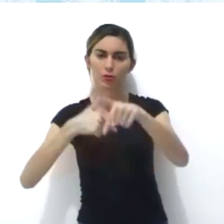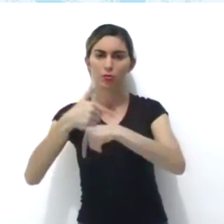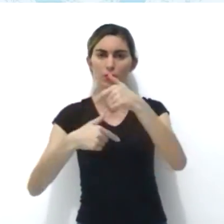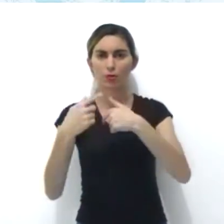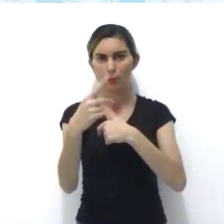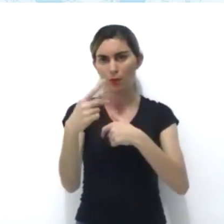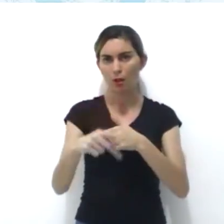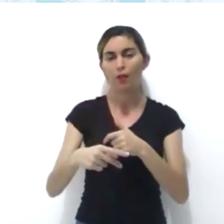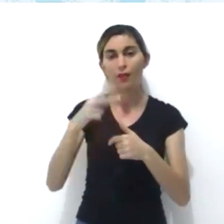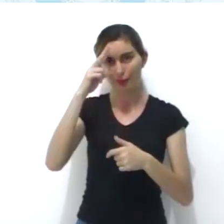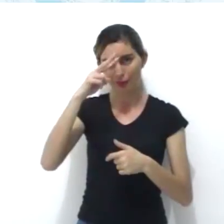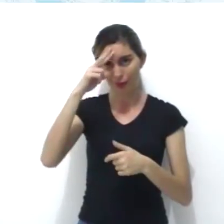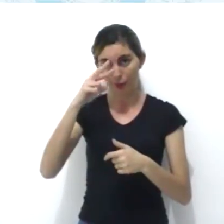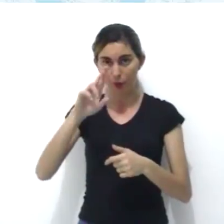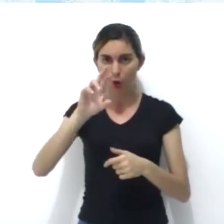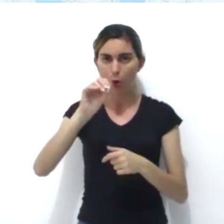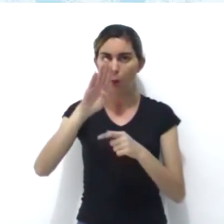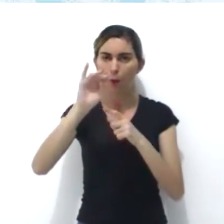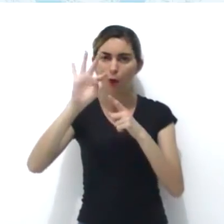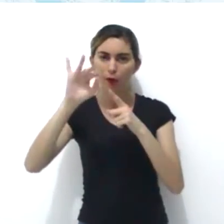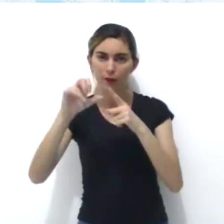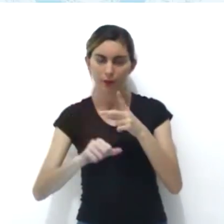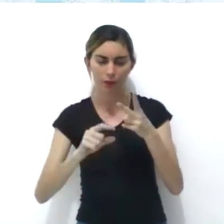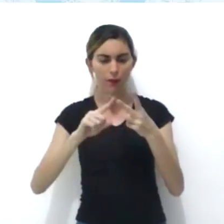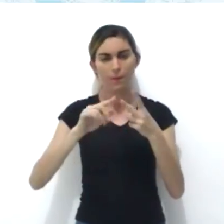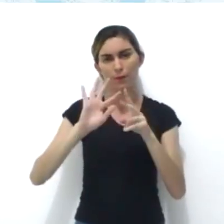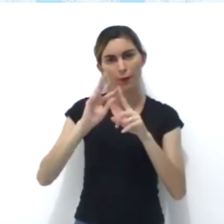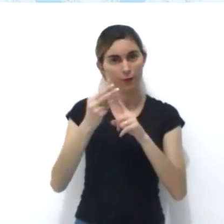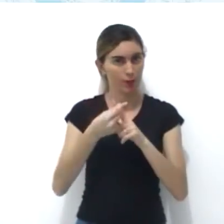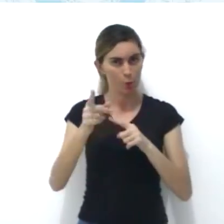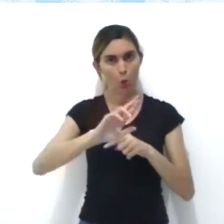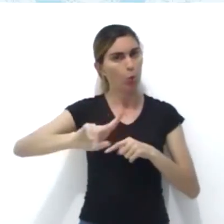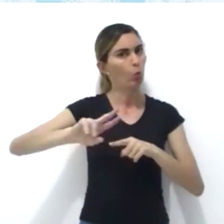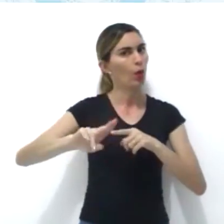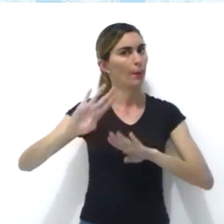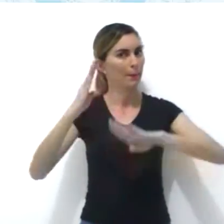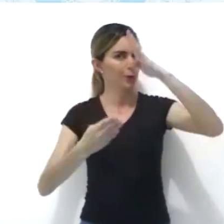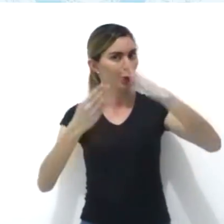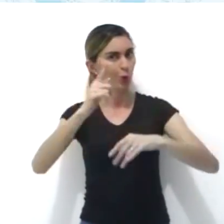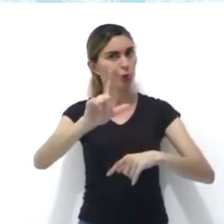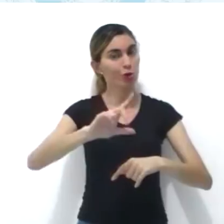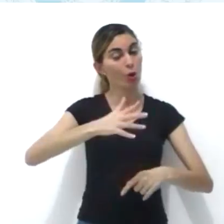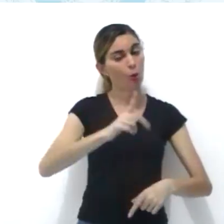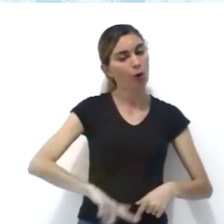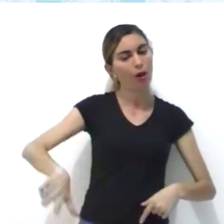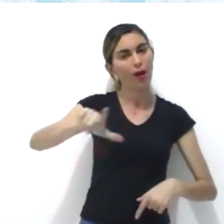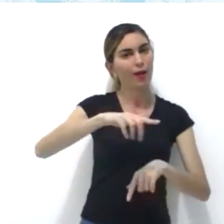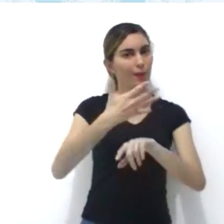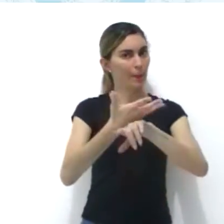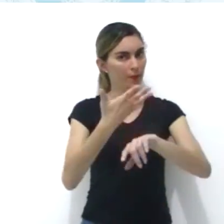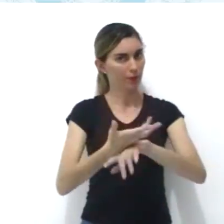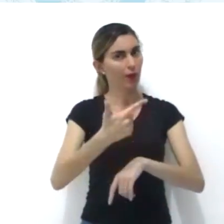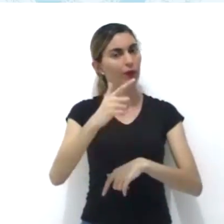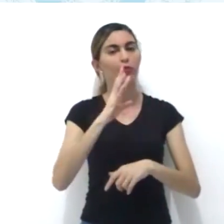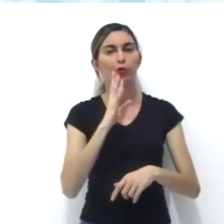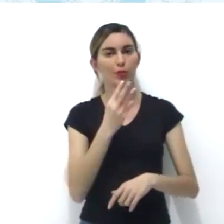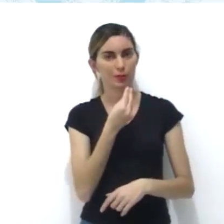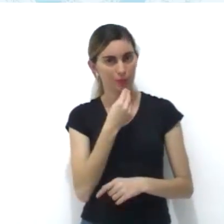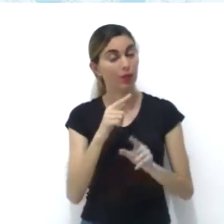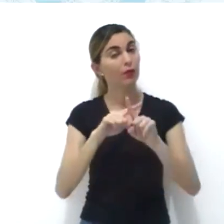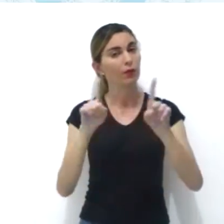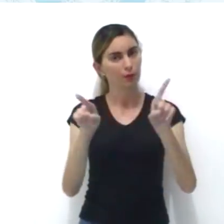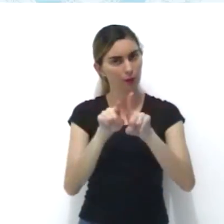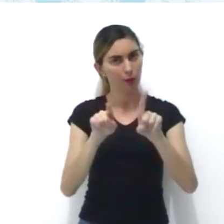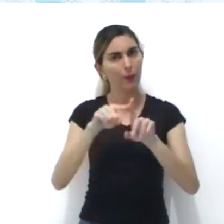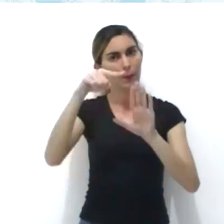a fazer o trabalho deles. Lembra, robótica, física, não é biologia, tá? Já é uma outra área do conhecimento,